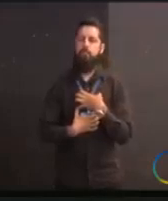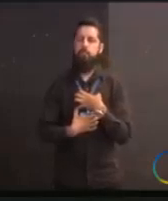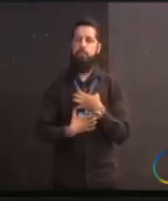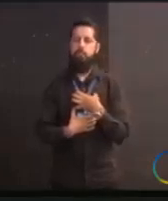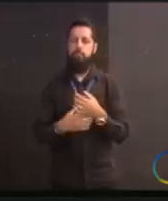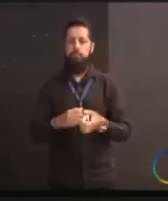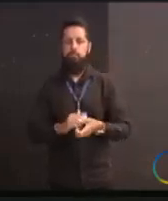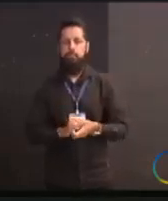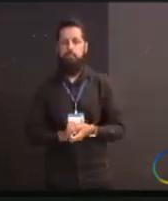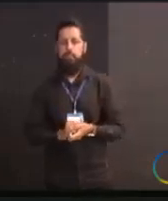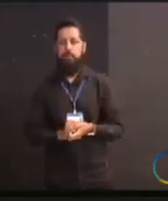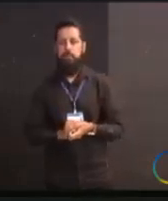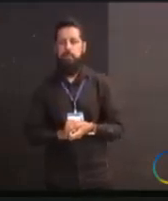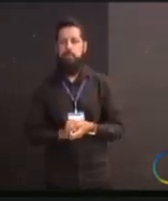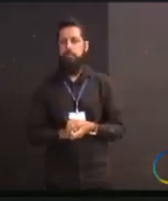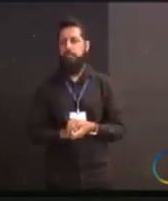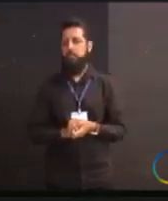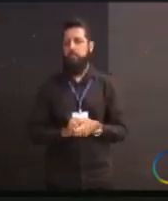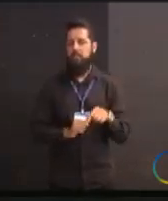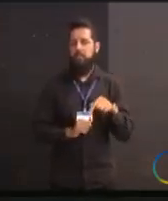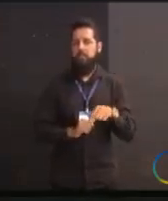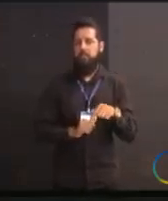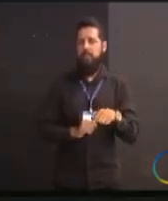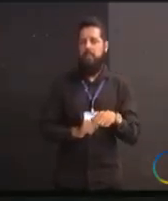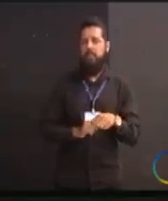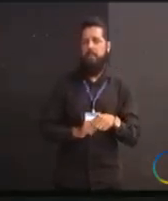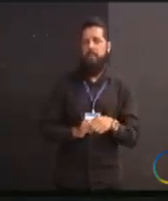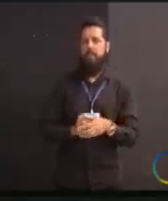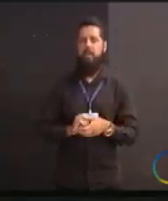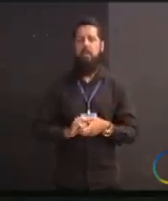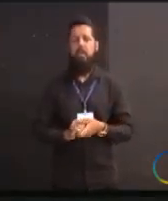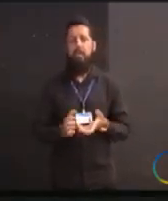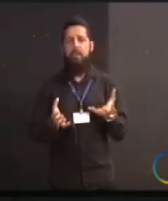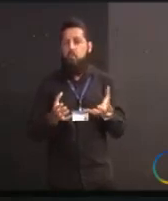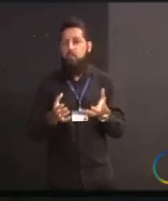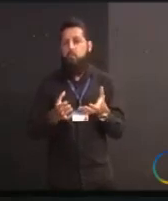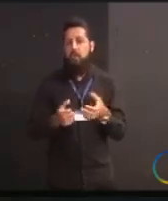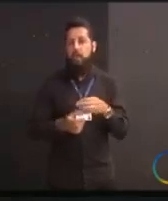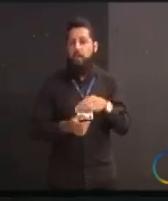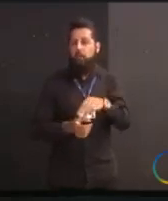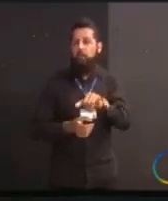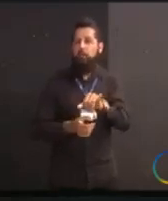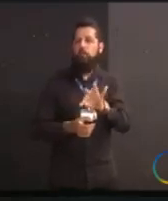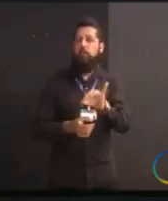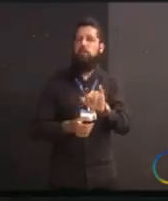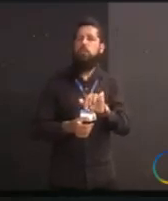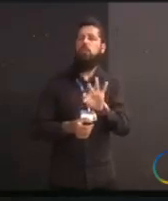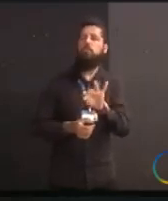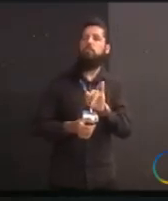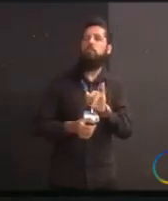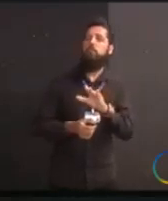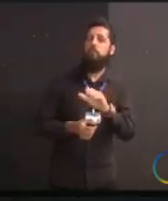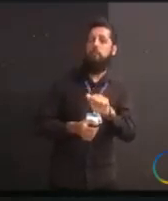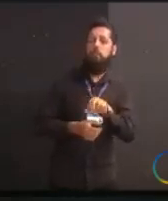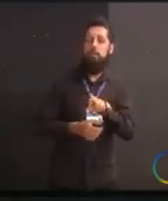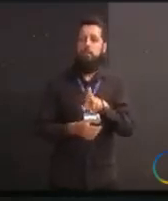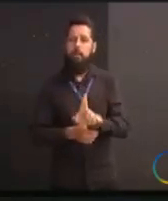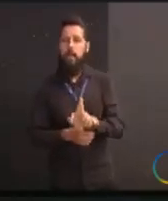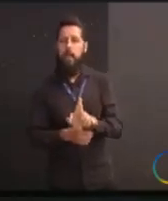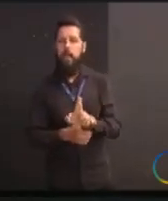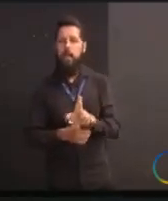de mitificar a figura humana do Chico. A sensação que eu tinha é como se